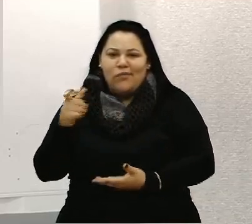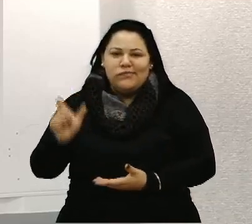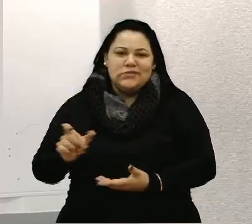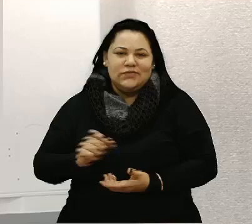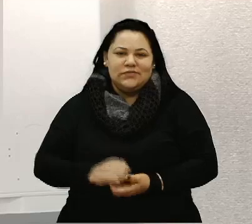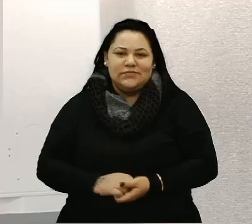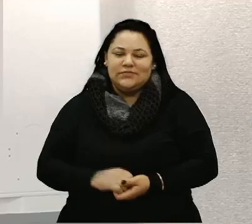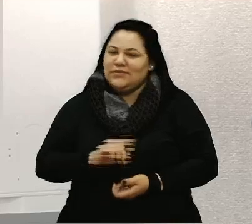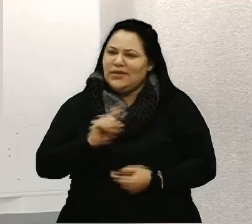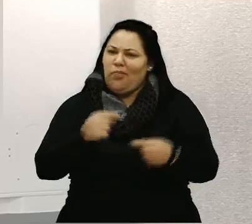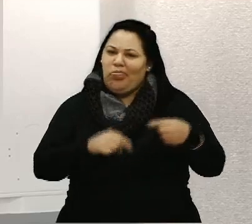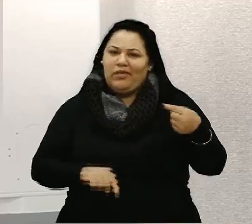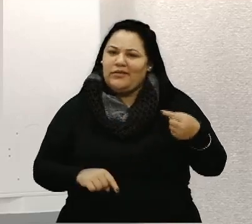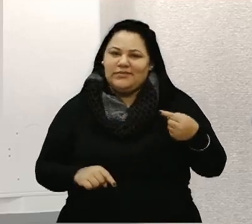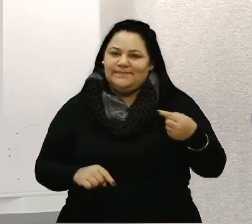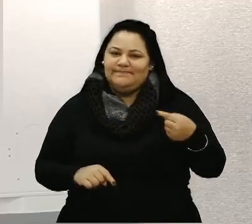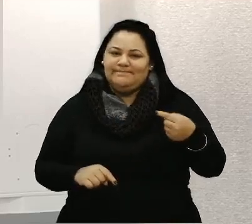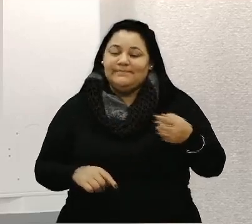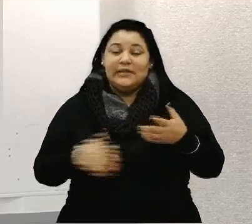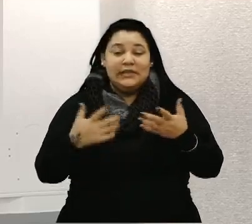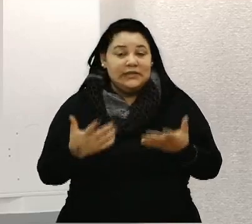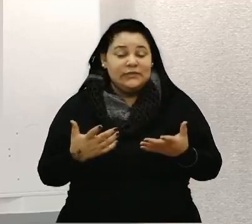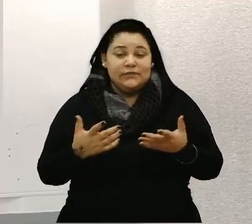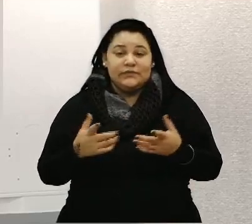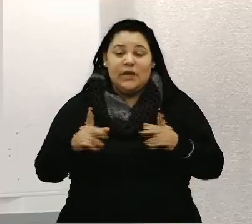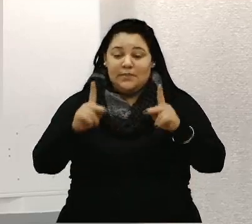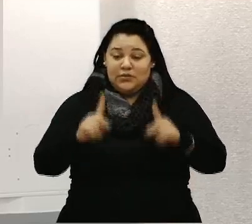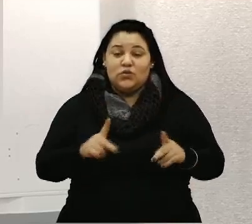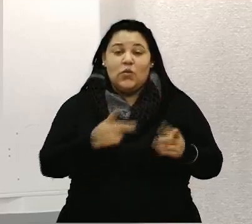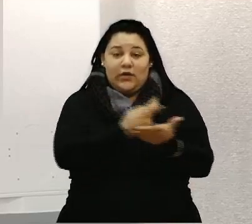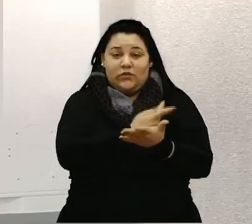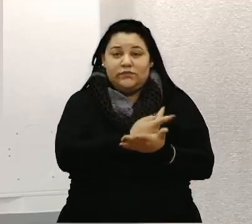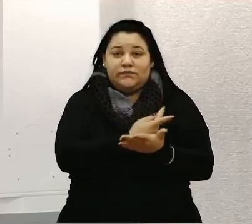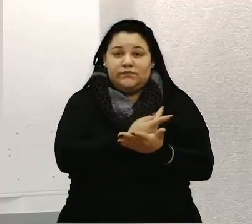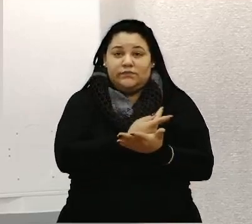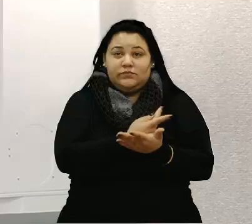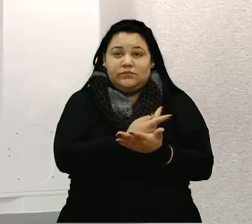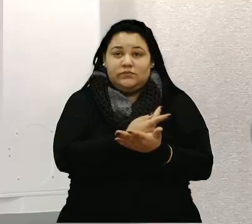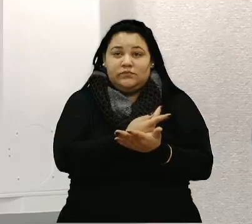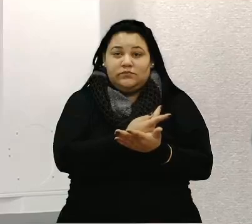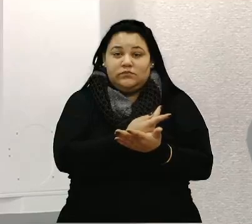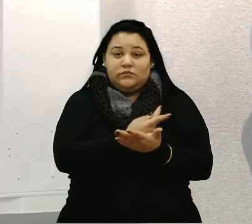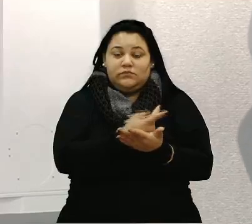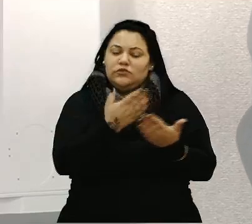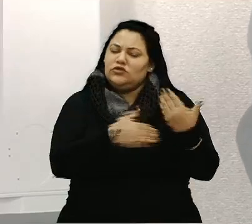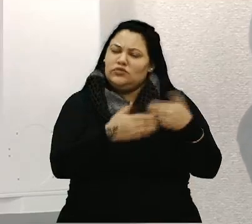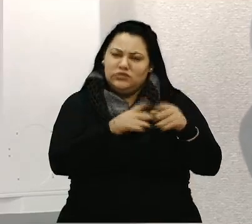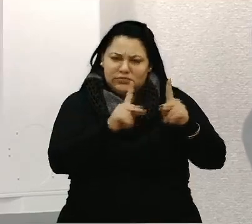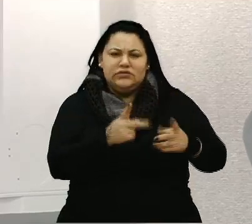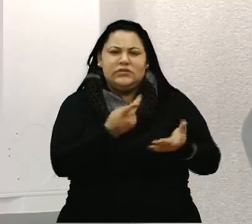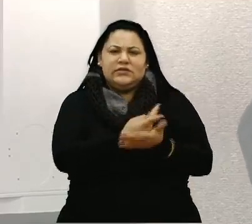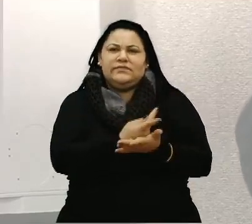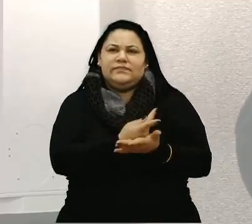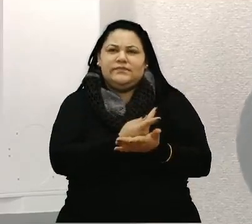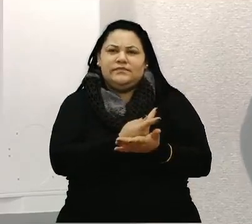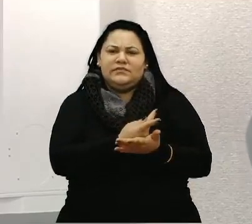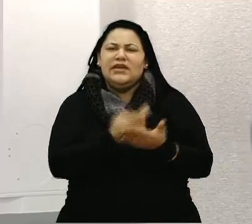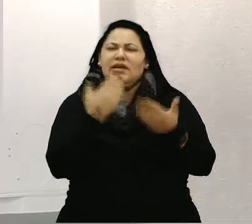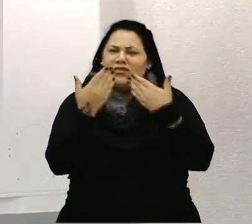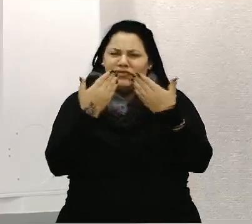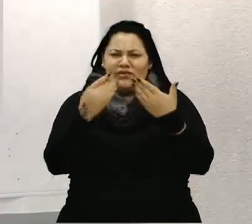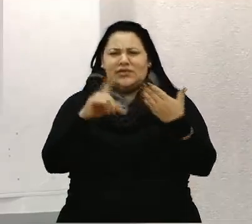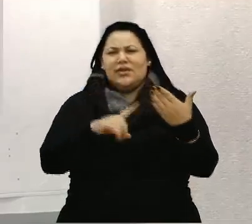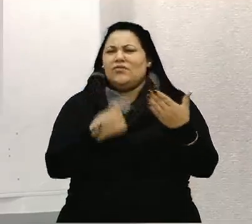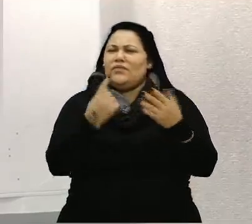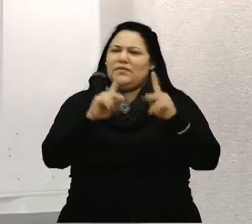isso não é correto. Então assim, ó, a pessoa errou, todo mundo erra. E duvido que esteja um aqui dentro